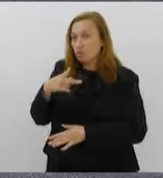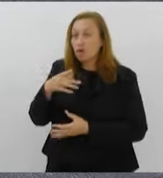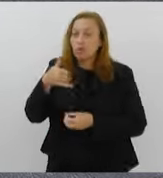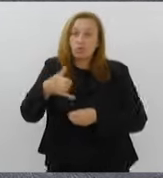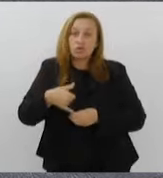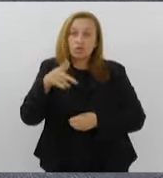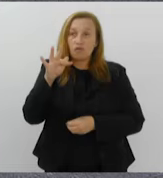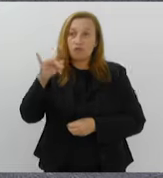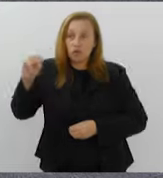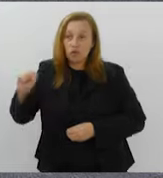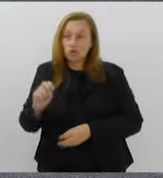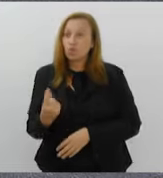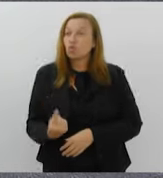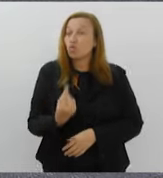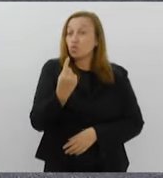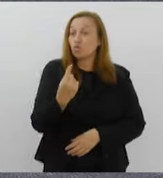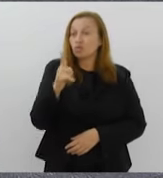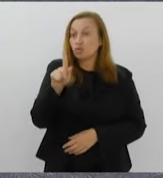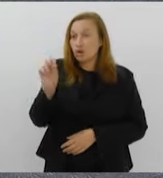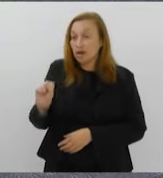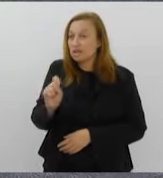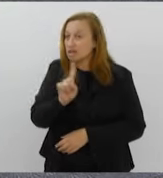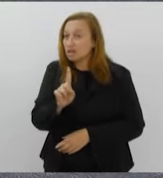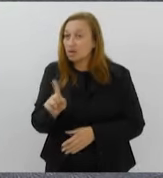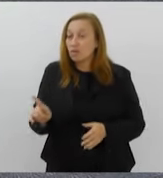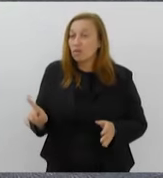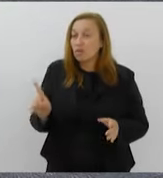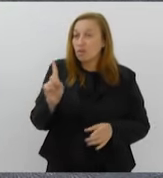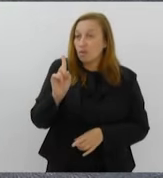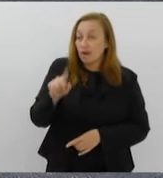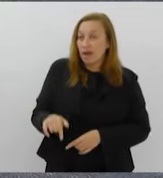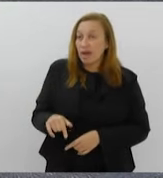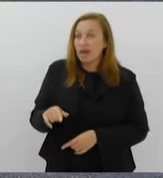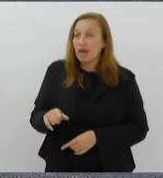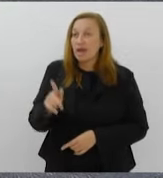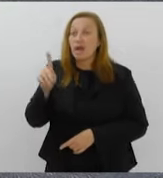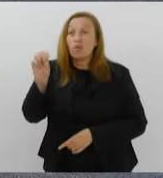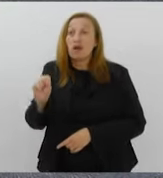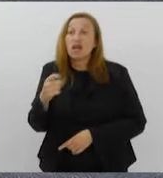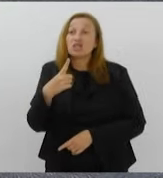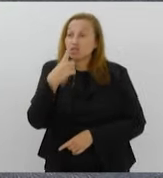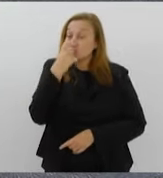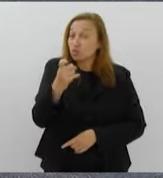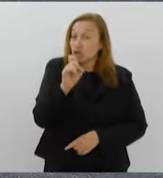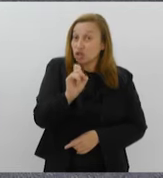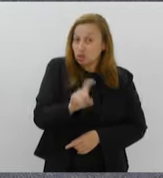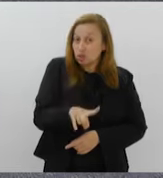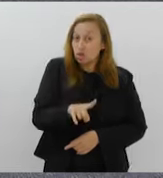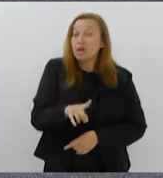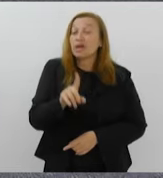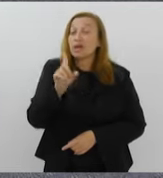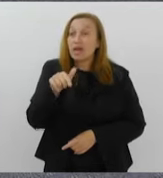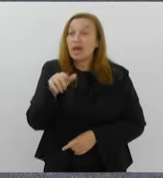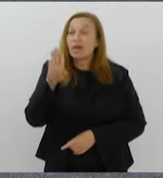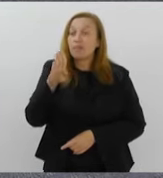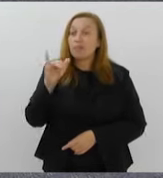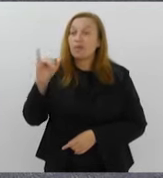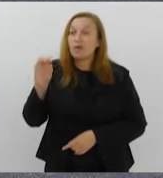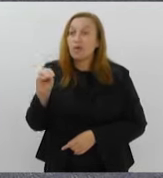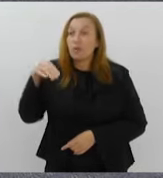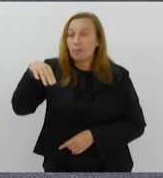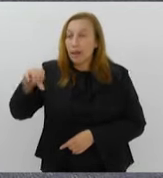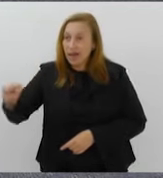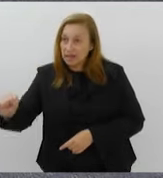O único gás que não é o combustível fóssil é o gás do lixo, que é o gás da biomassa. Esse é considerado a